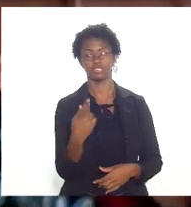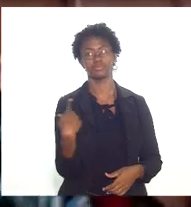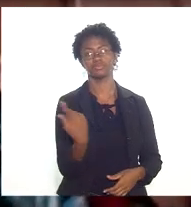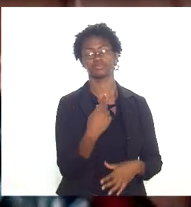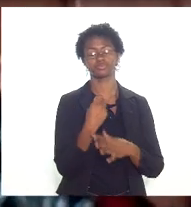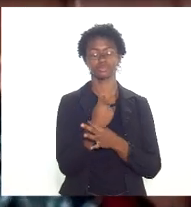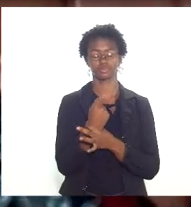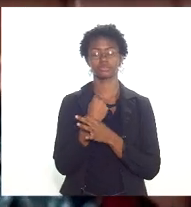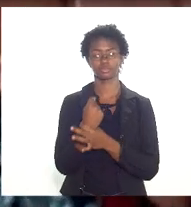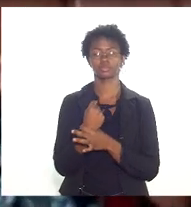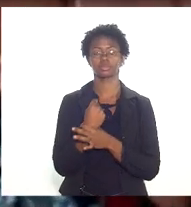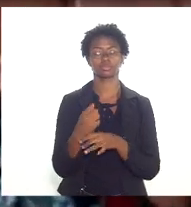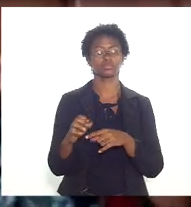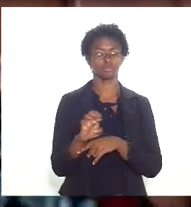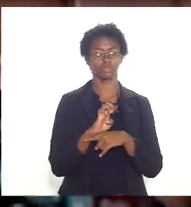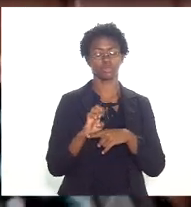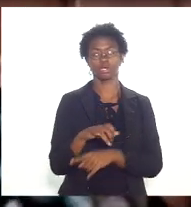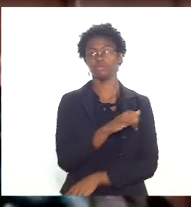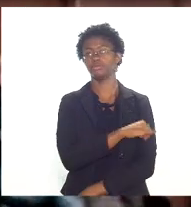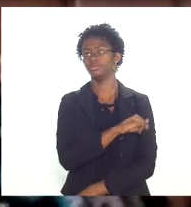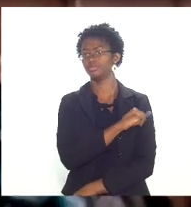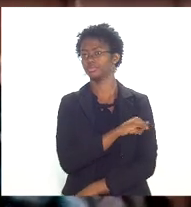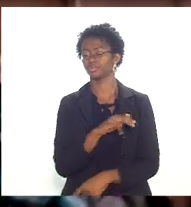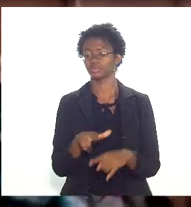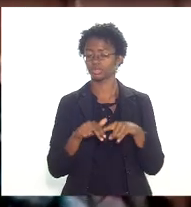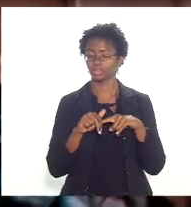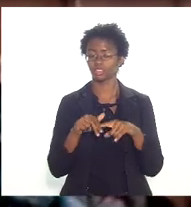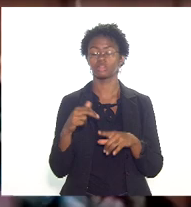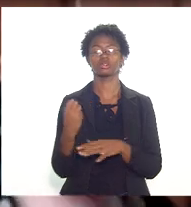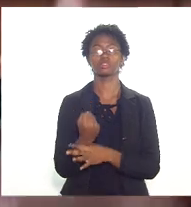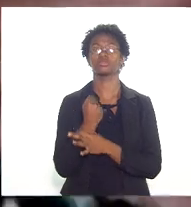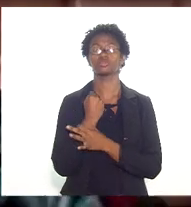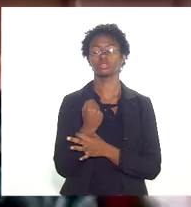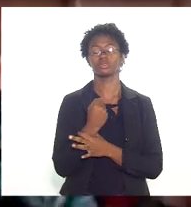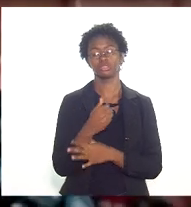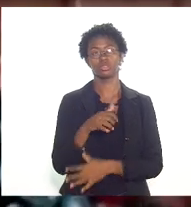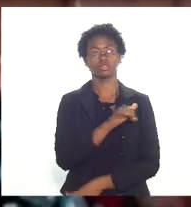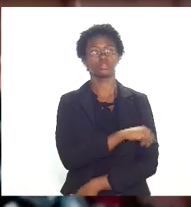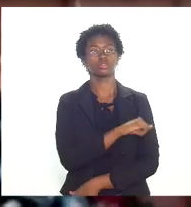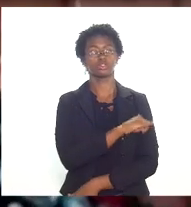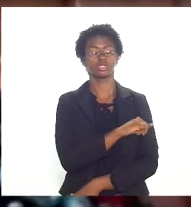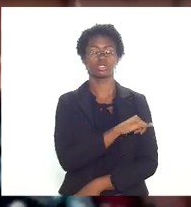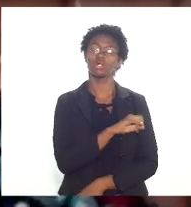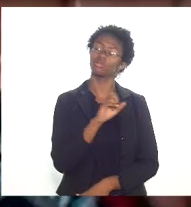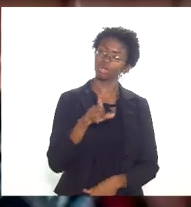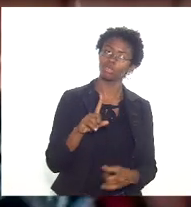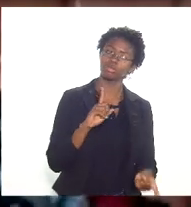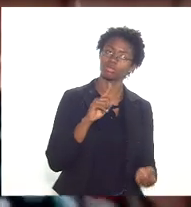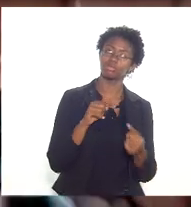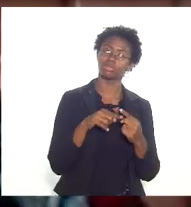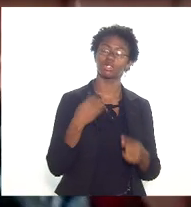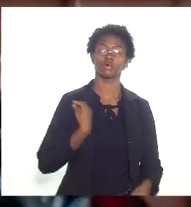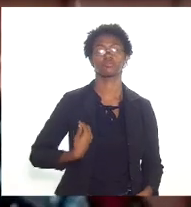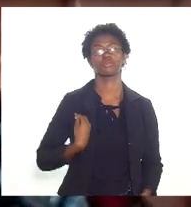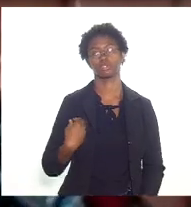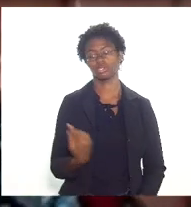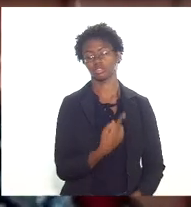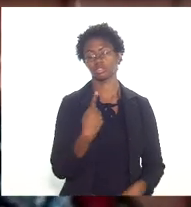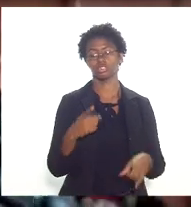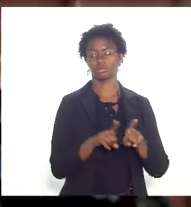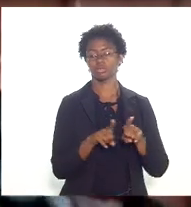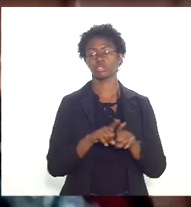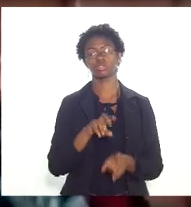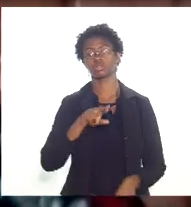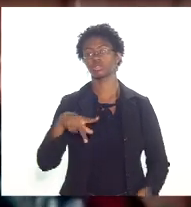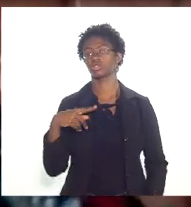uma defesa Incondicional do Estado do Rio de Janeiro porque defendeu o estado do Rio de Janeiro é defender as nossas condições de vida também não só